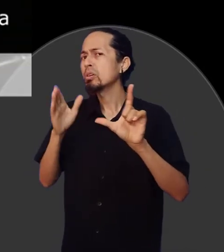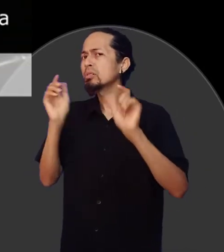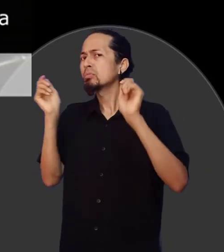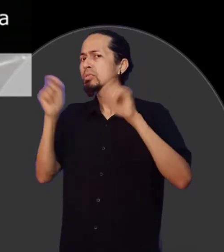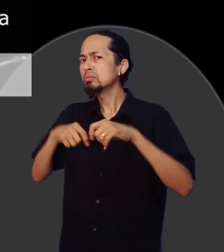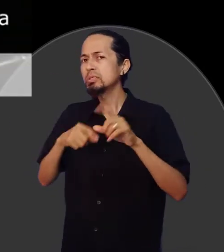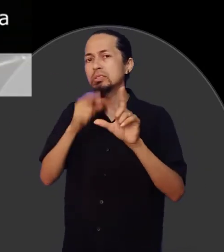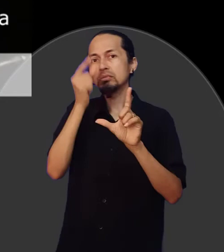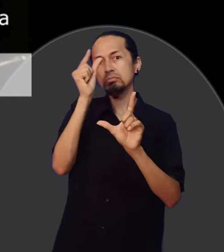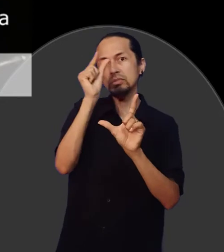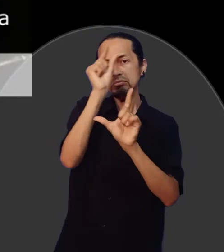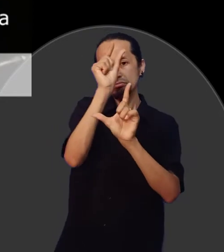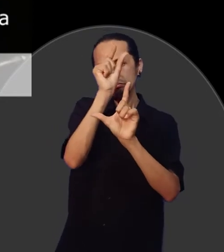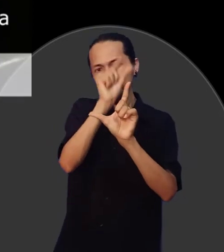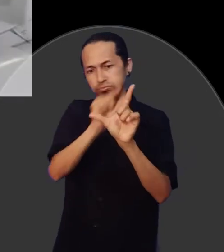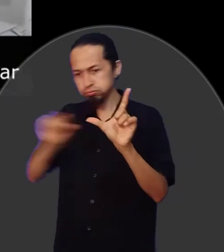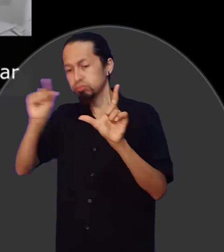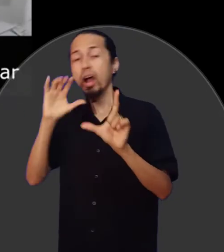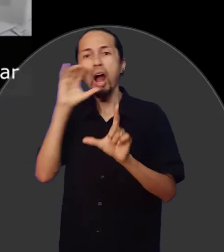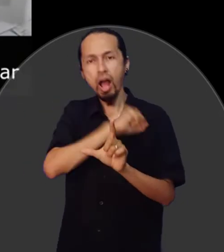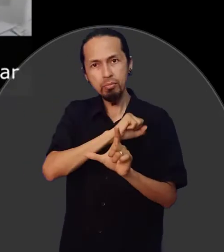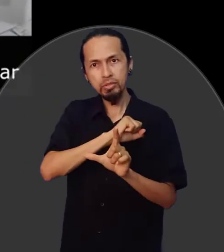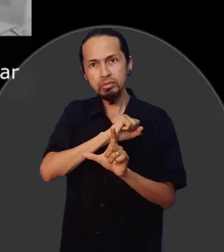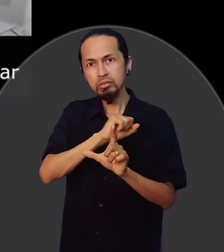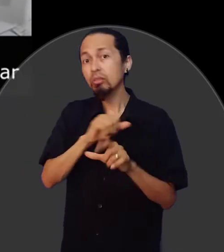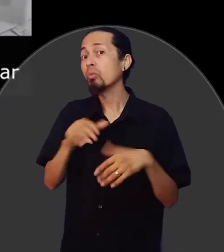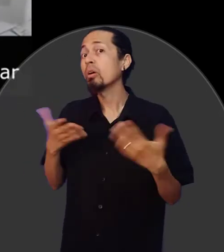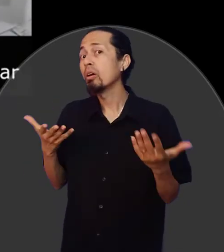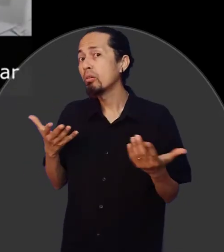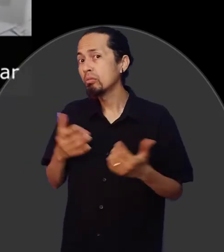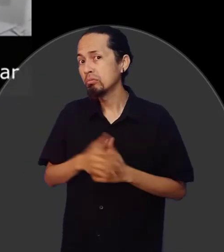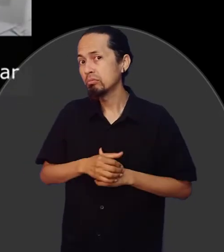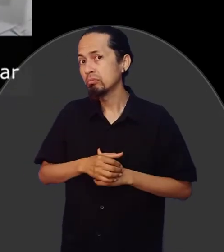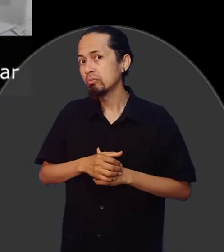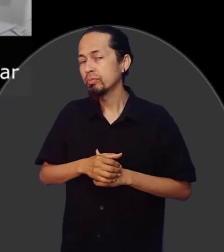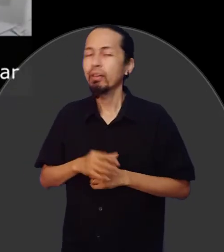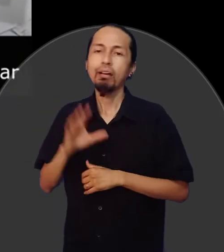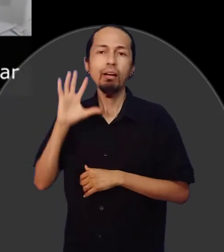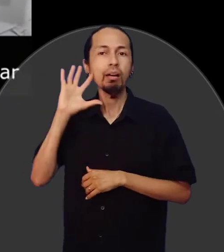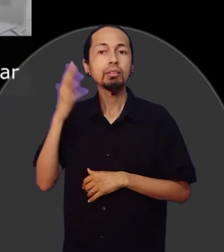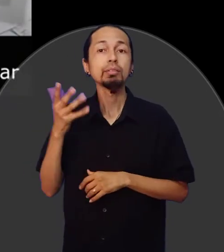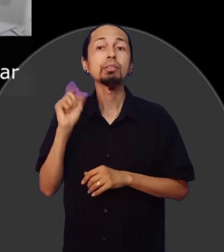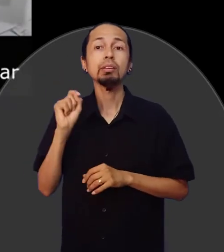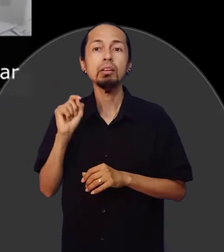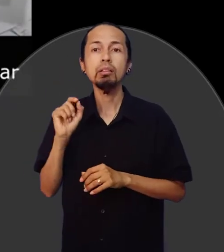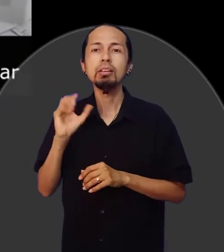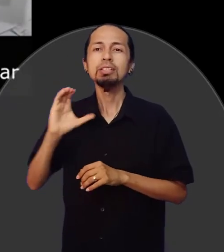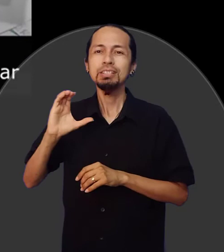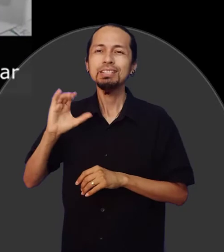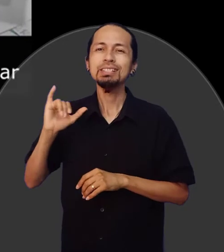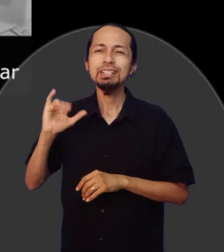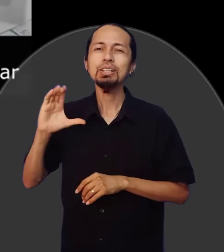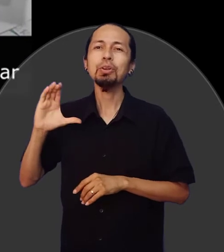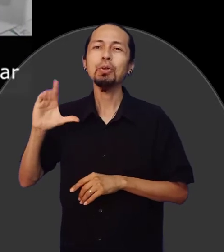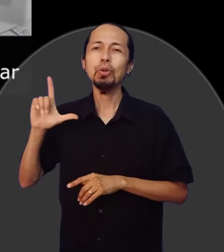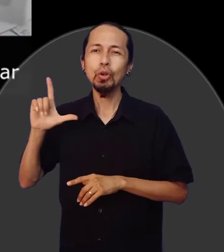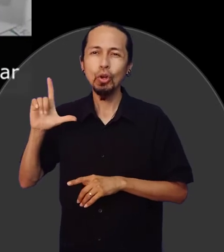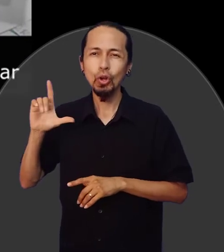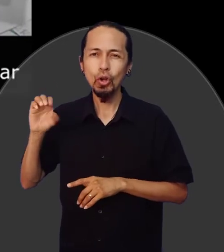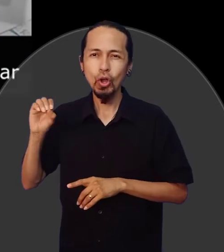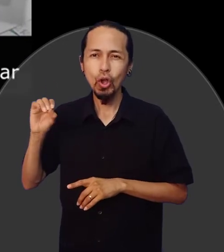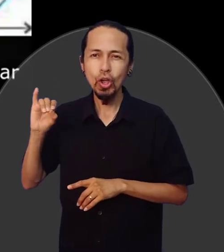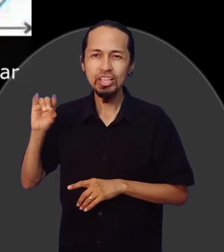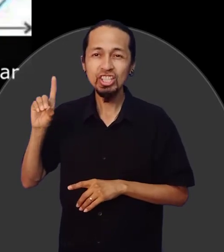partícula uma descida mais rápida? A solução da braquistócrona é a curva cicloide. Para sua construção,